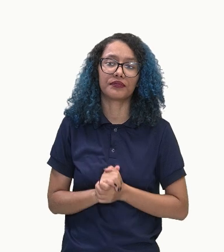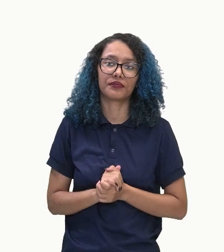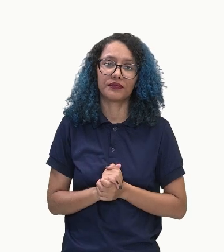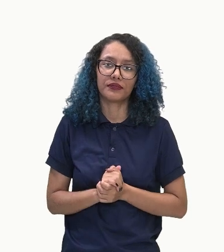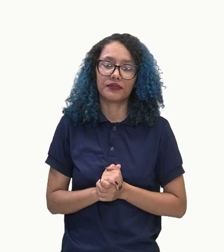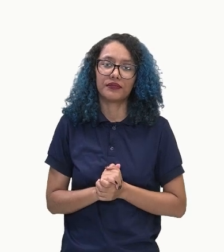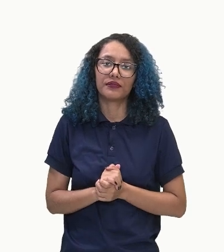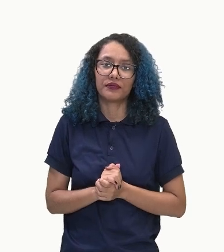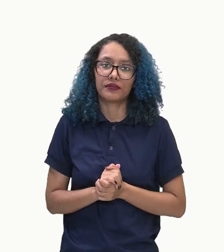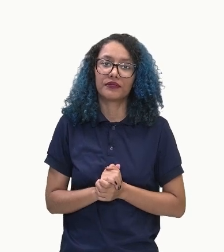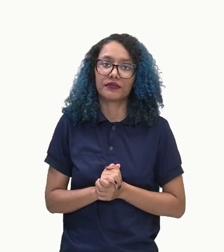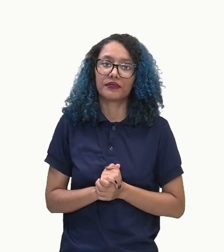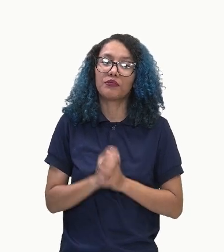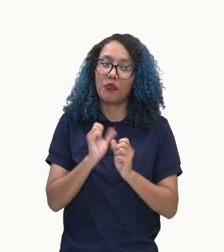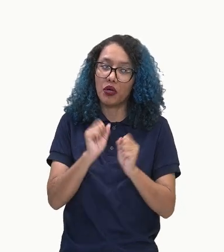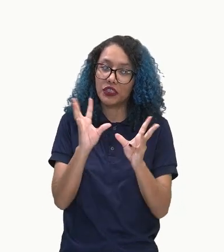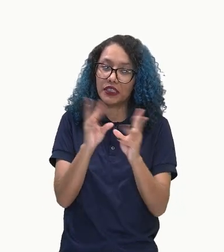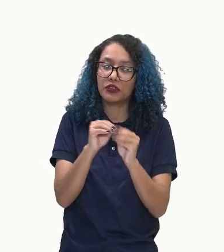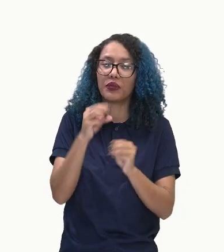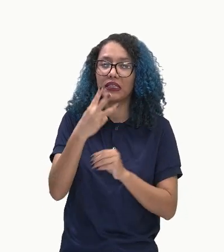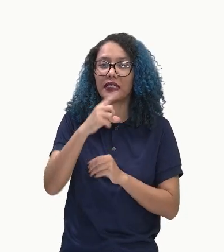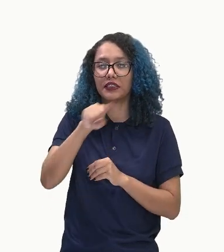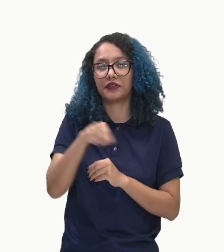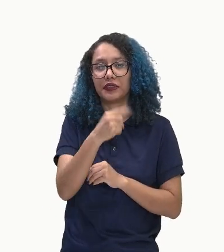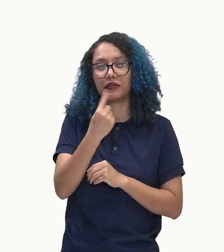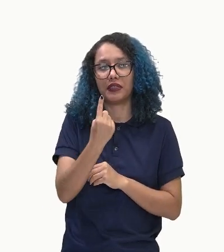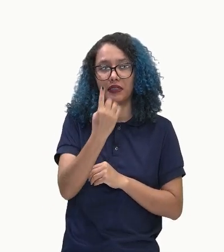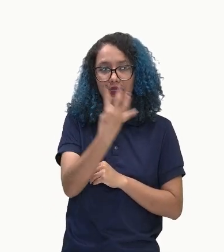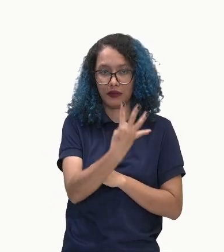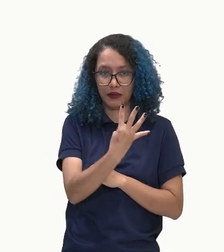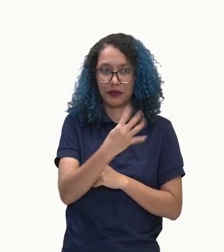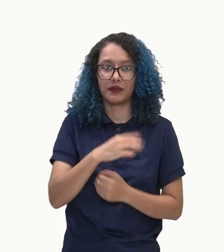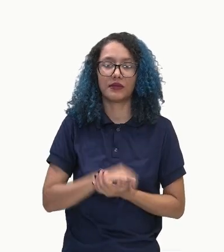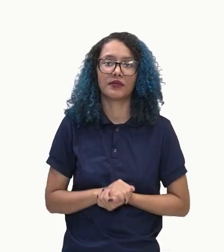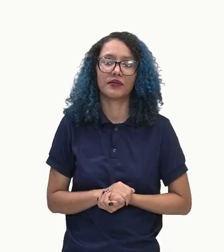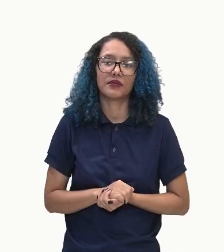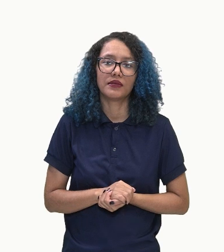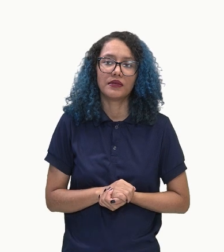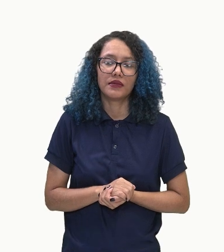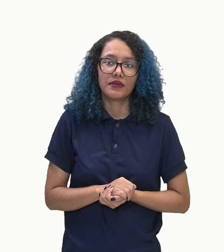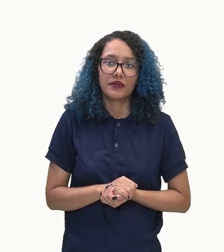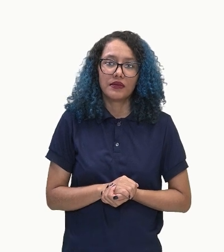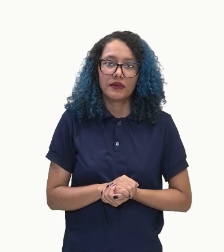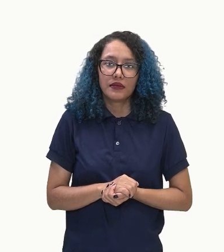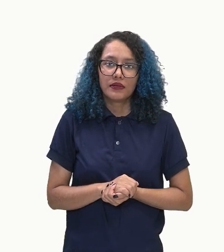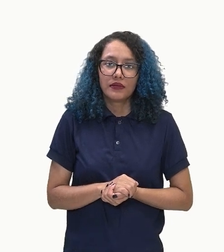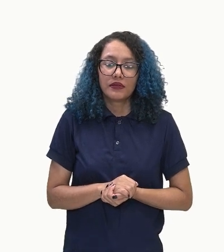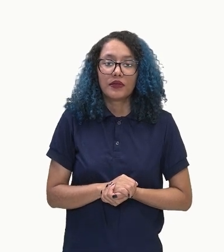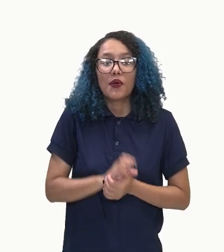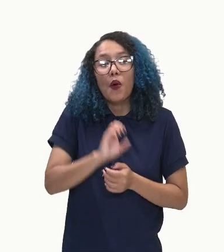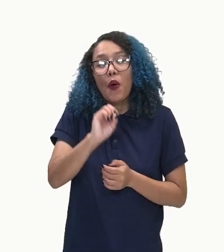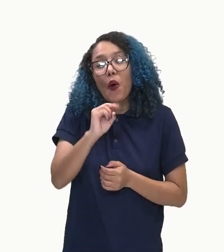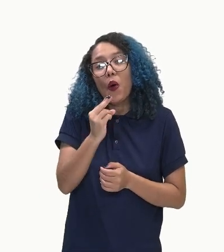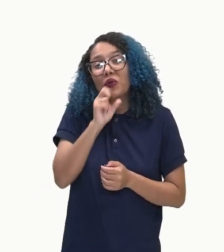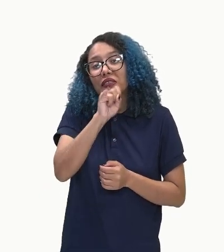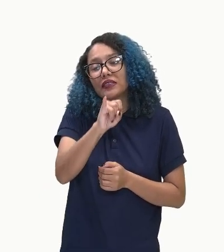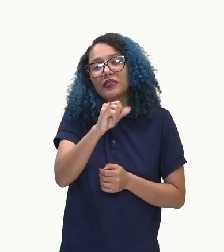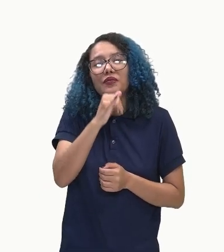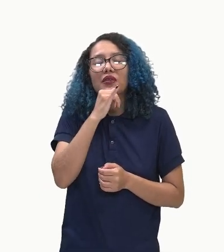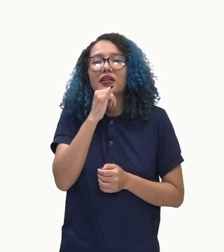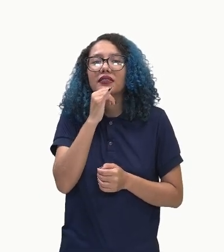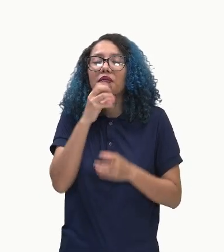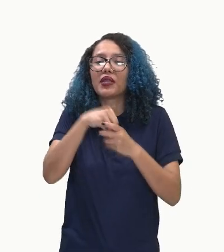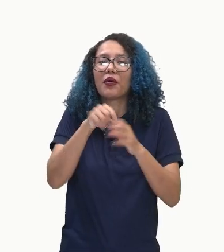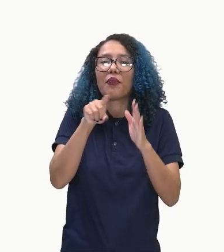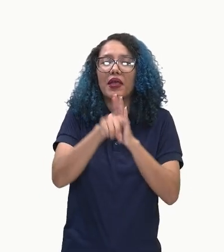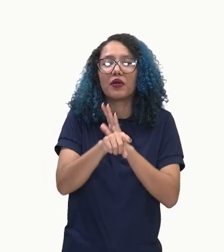aceitável como sendo 3,14, tá bom? Ou se a questão falar sei adote π igual a 3, a gente vai usar igual a